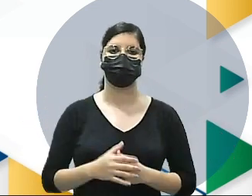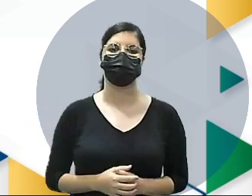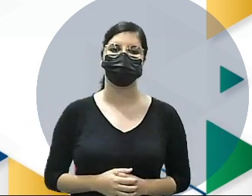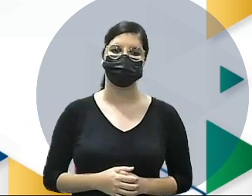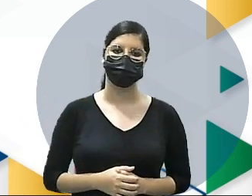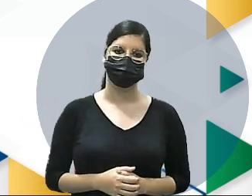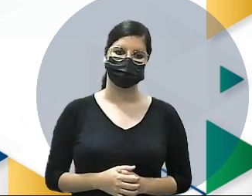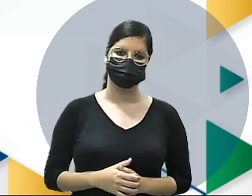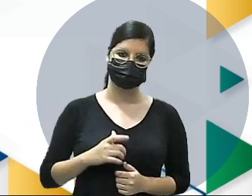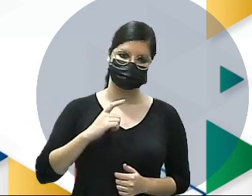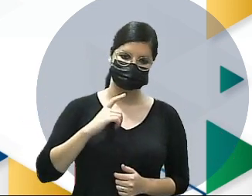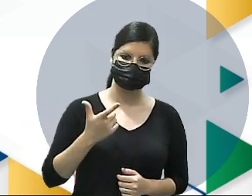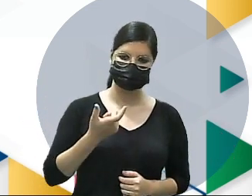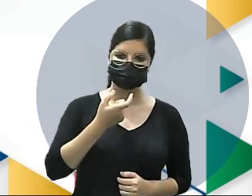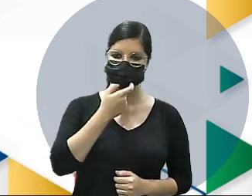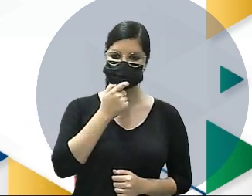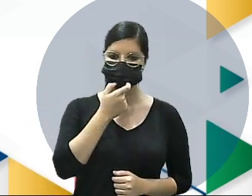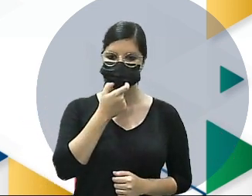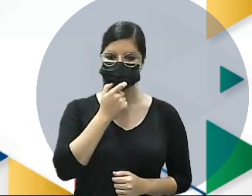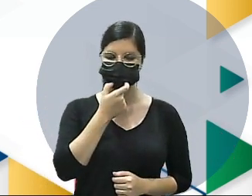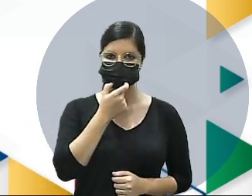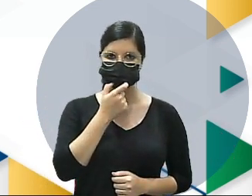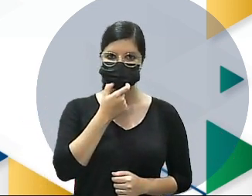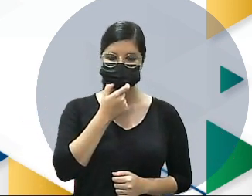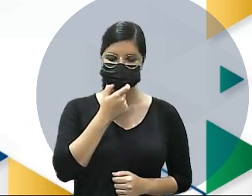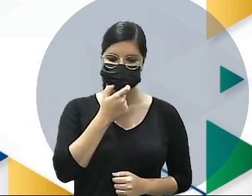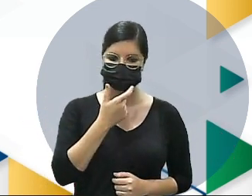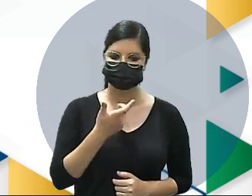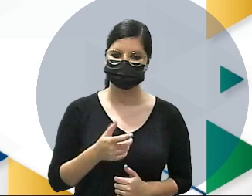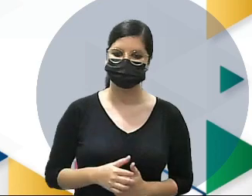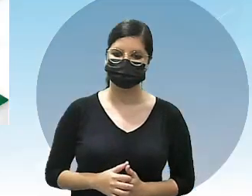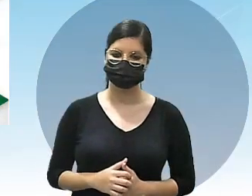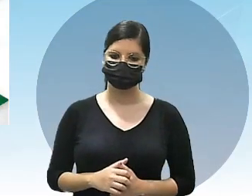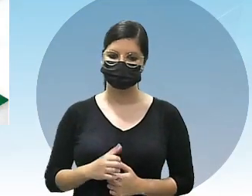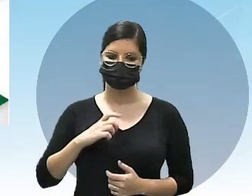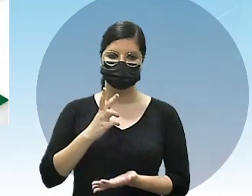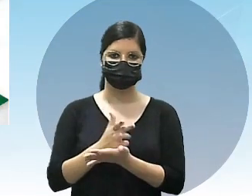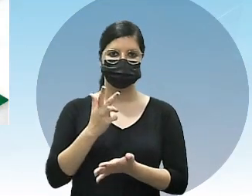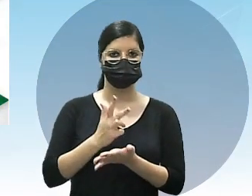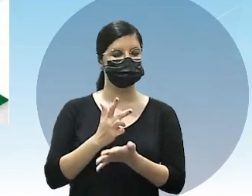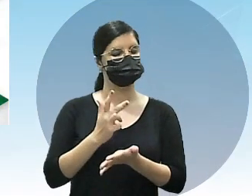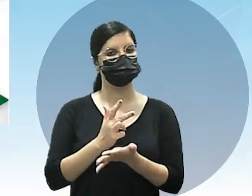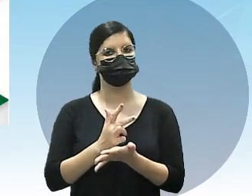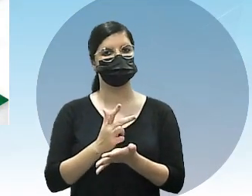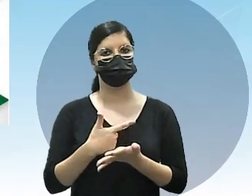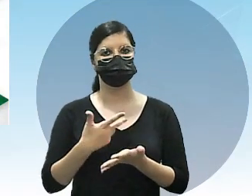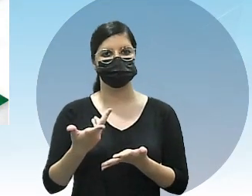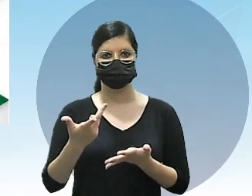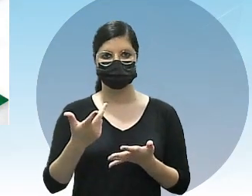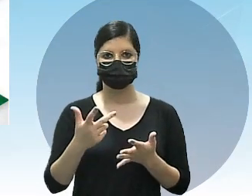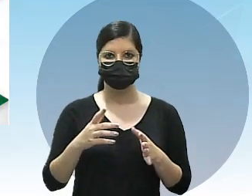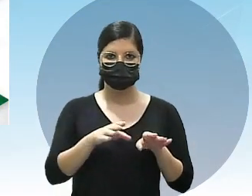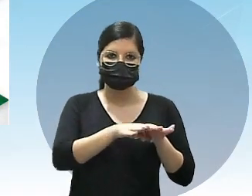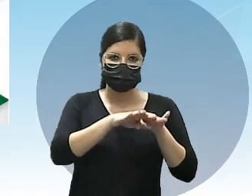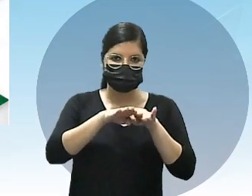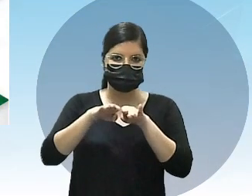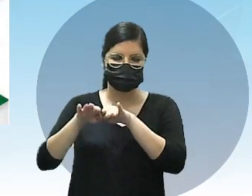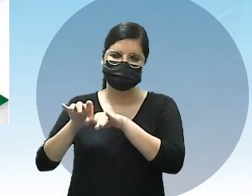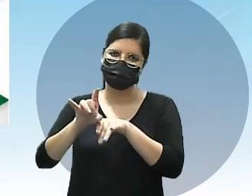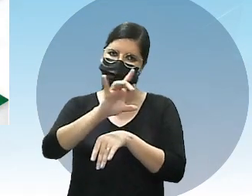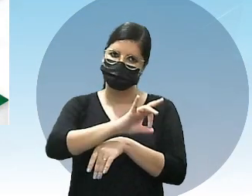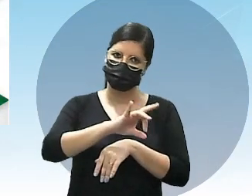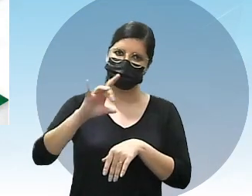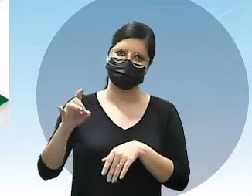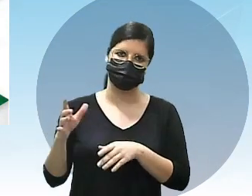tá no na Inglaterra então eles dão não estavam ali sempre um instrumento parecido mas cada um